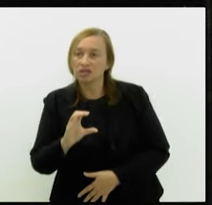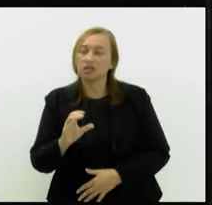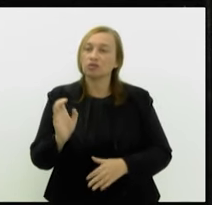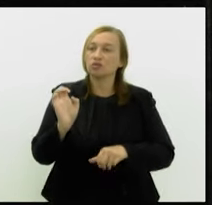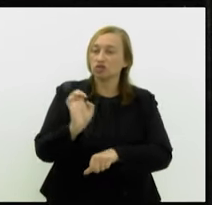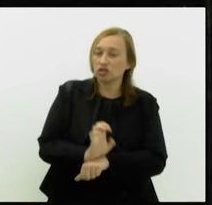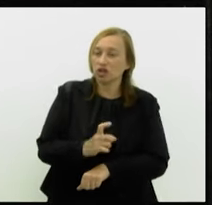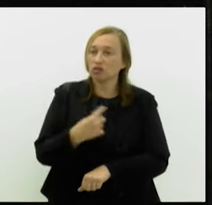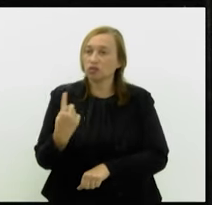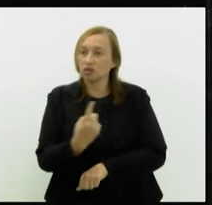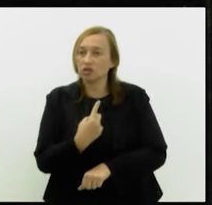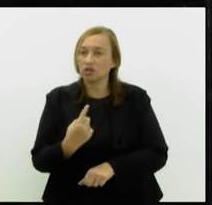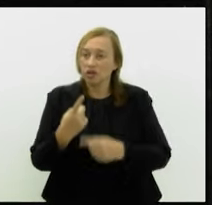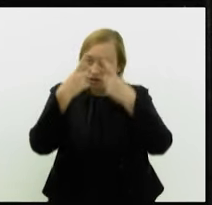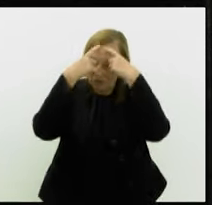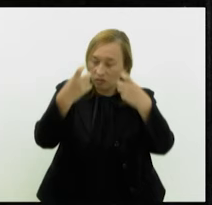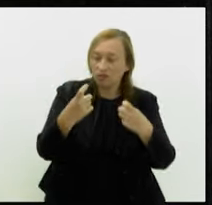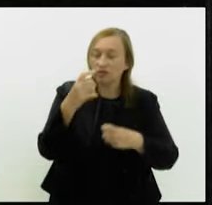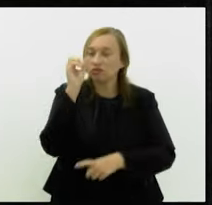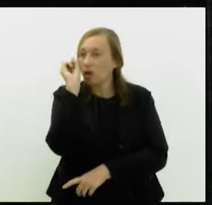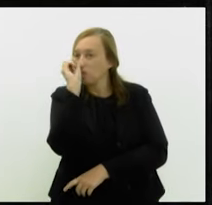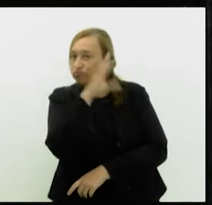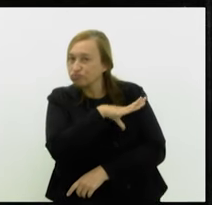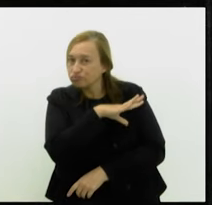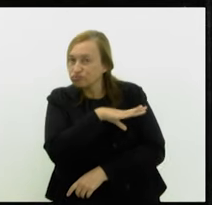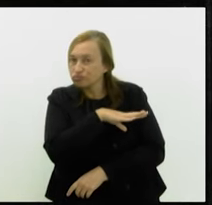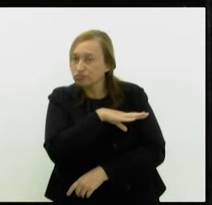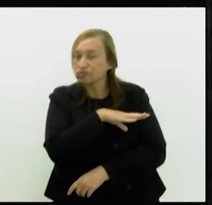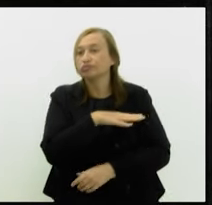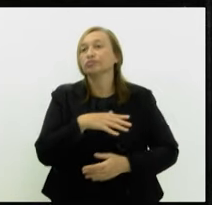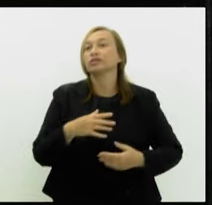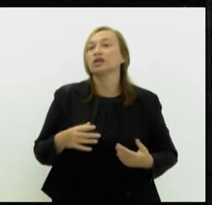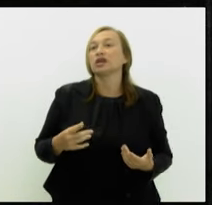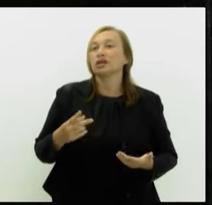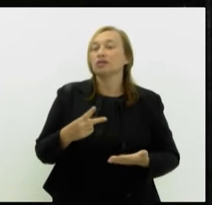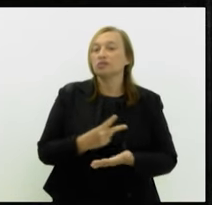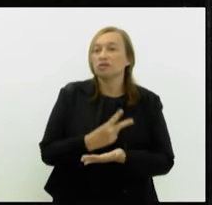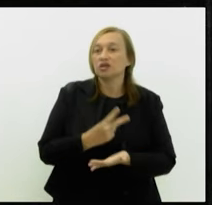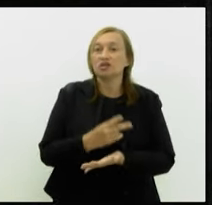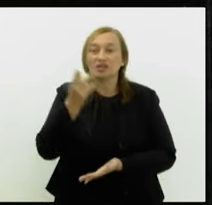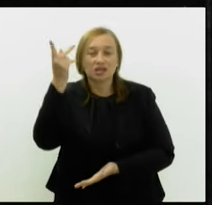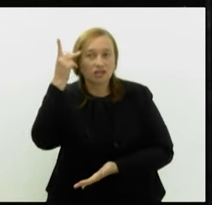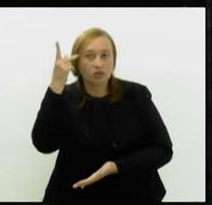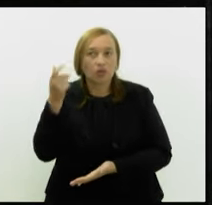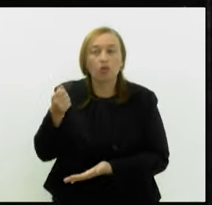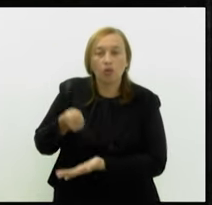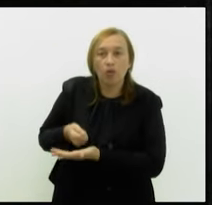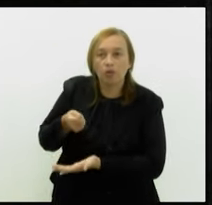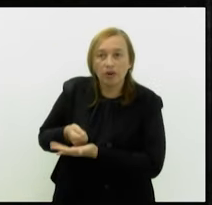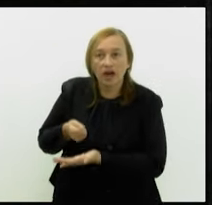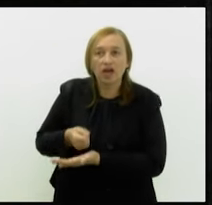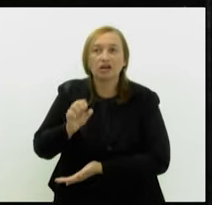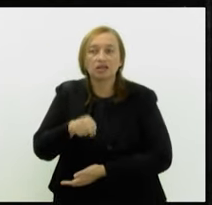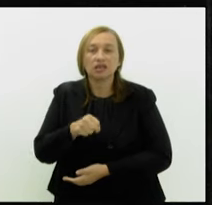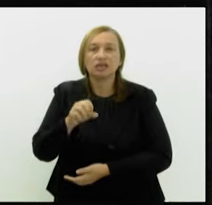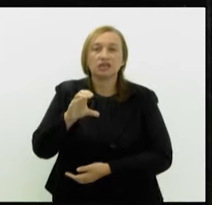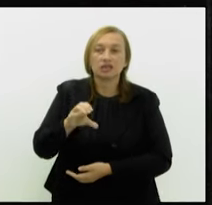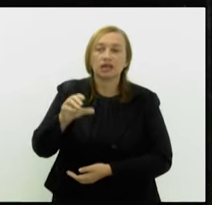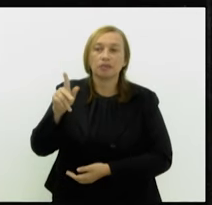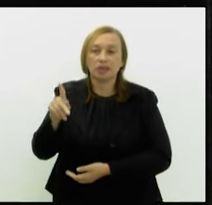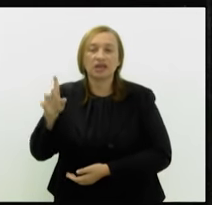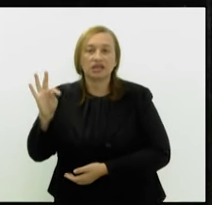Estado e com a violência absurda e desmedida. E, ainda que seja em São Paulo, cobrar, sim, da CPTM